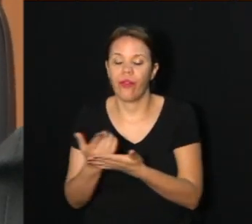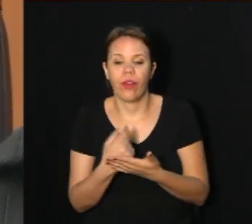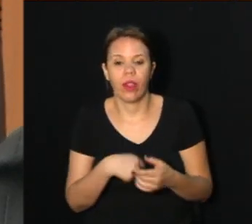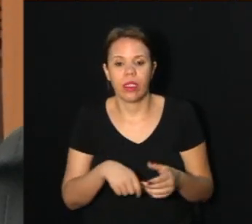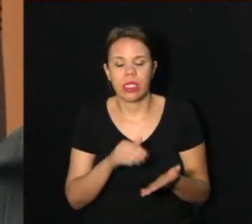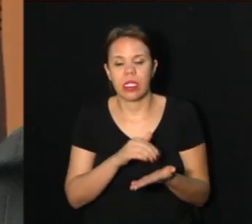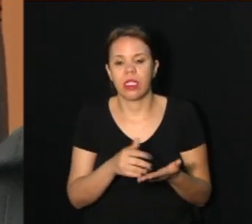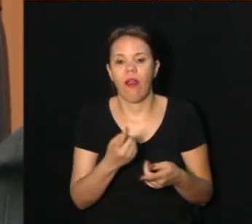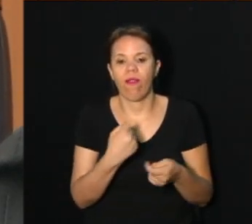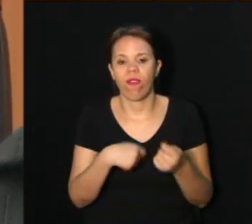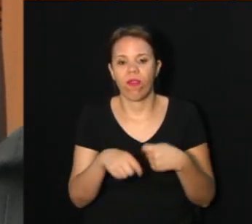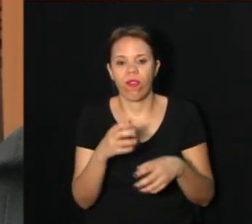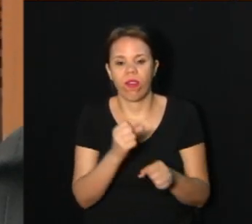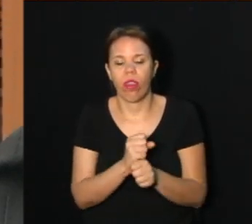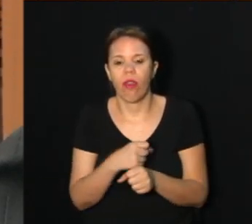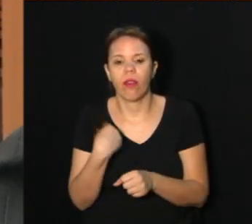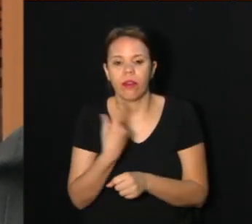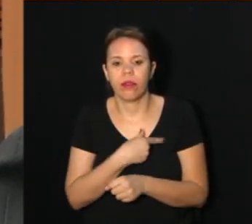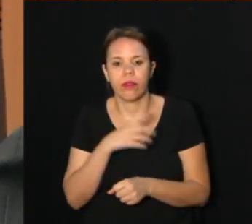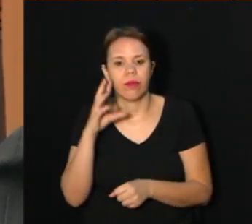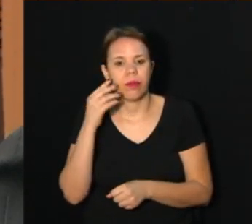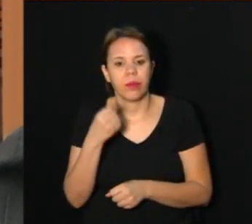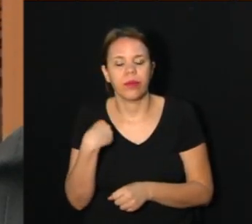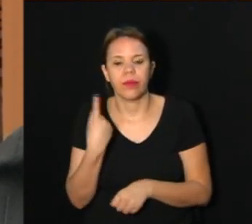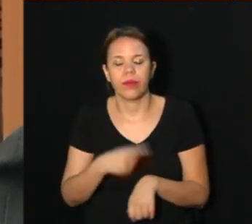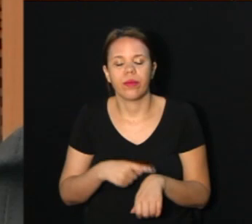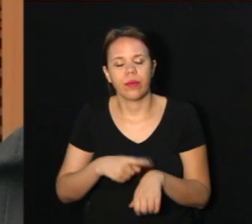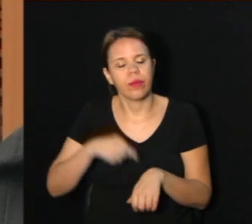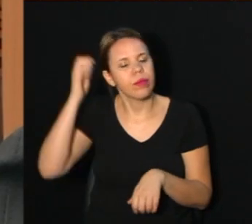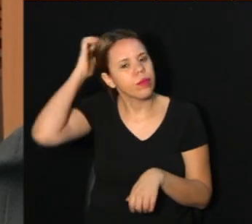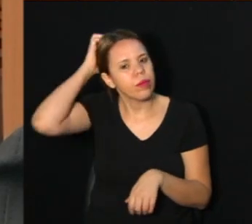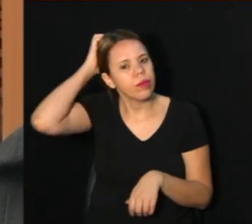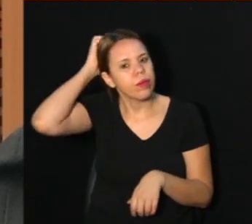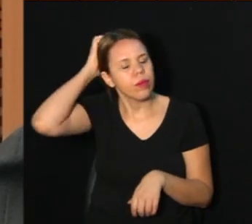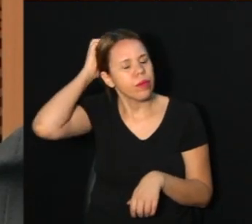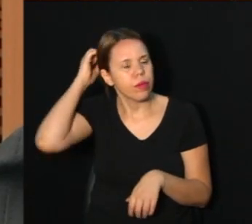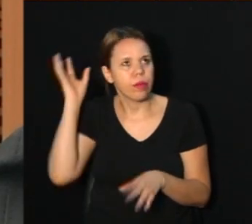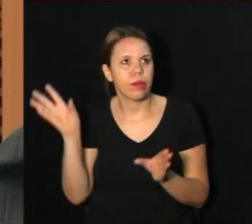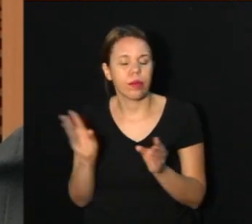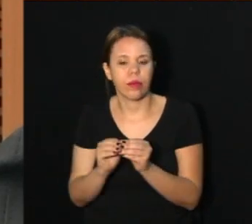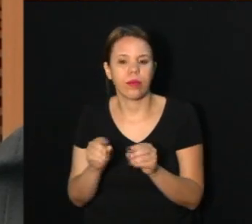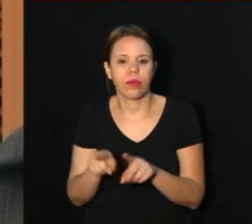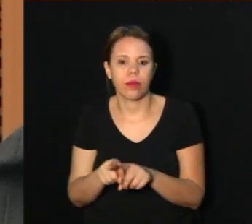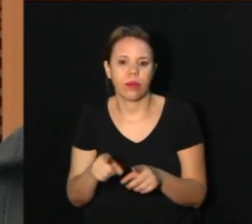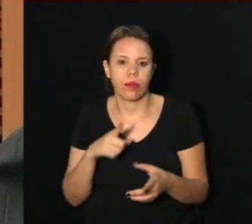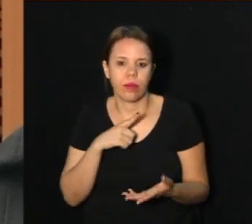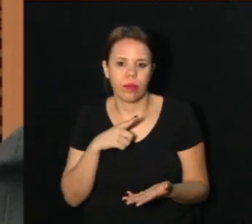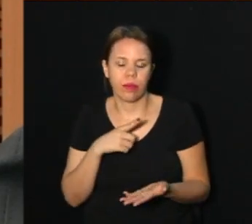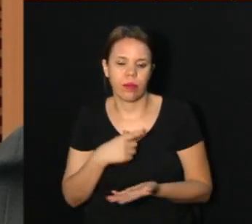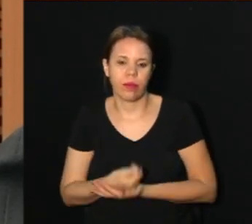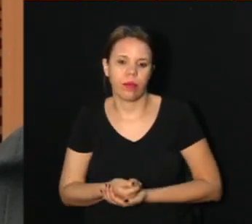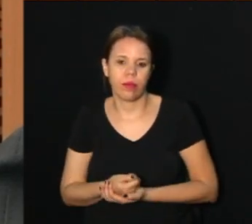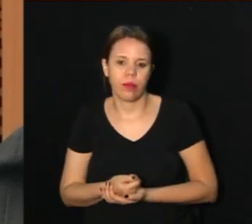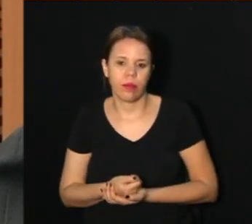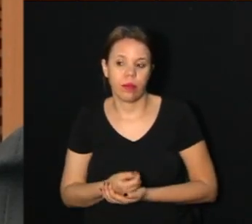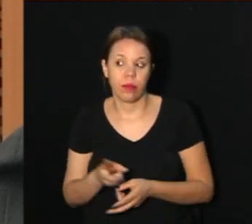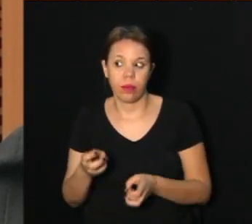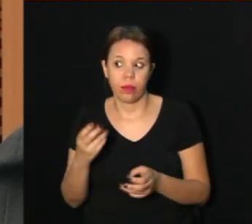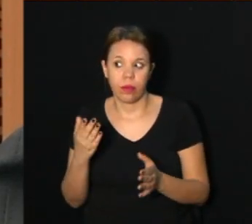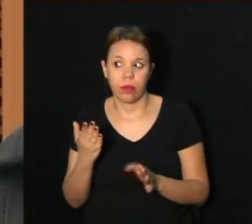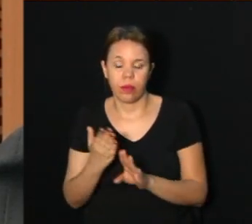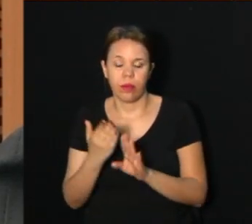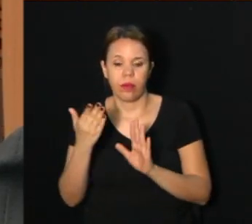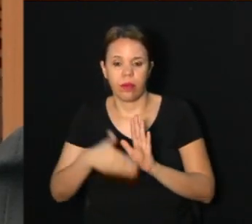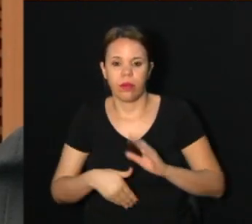Finanças. E nós entendemos que, em algum momento, pode-se chegar à conclusão, pode ser constatado